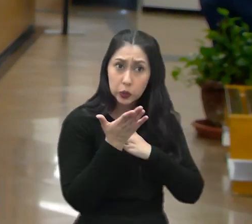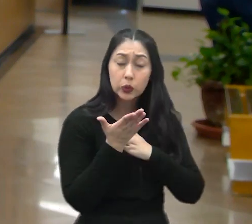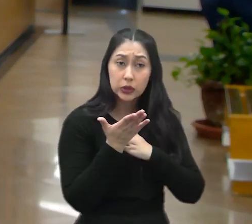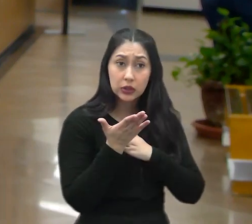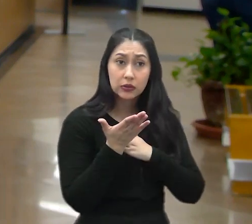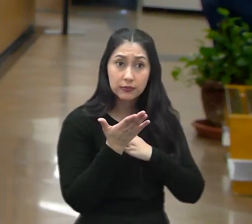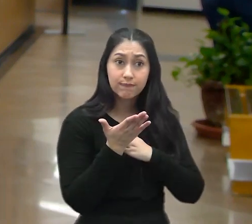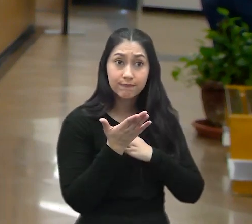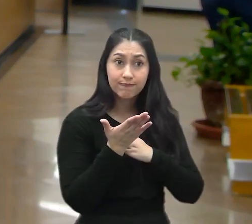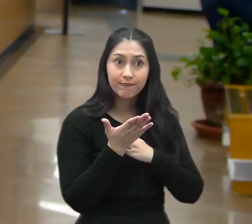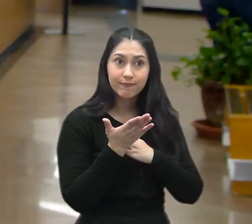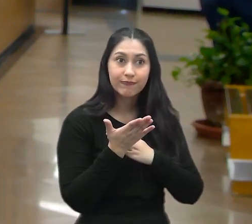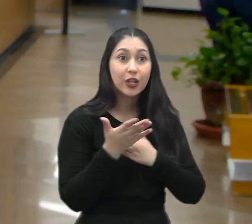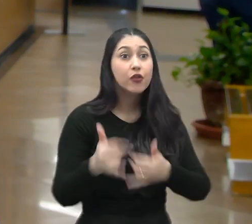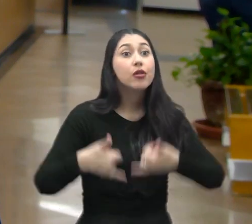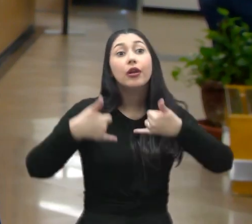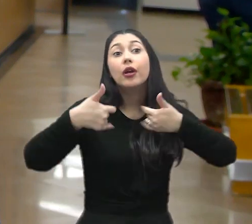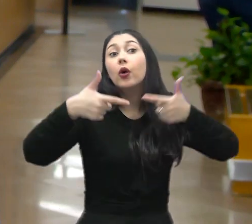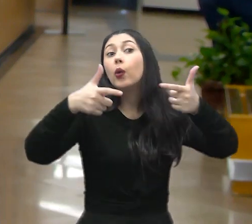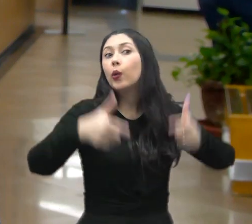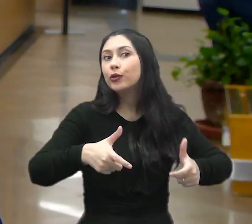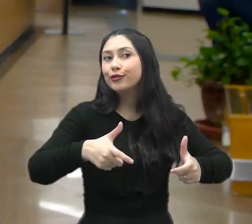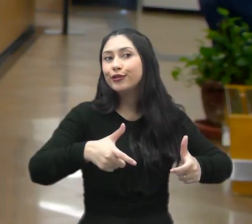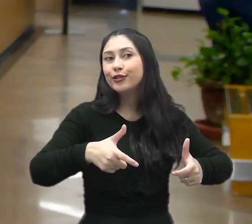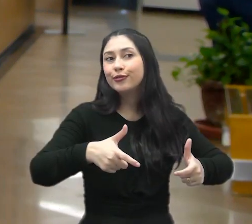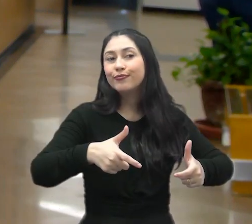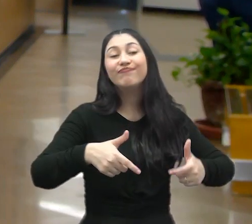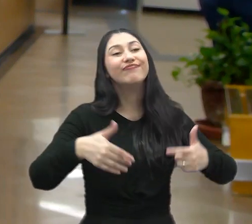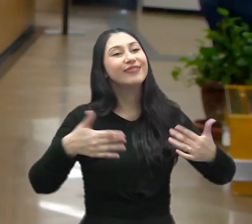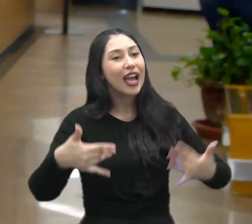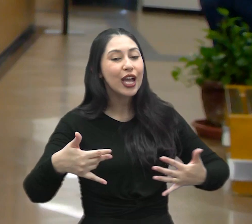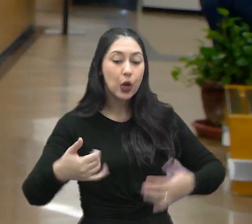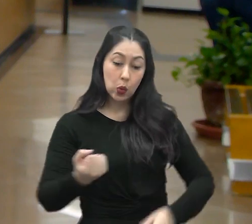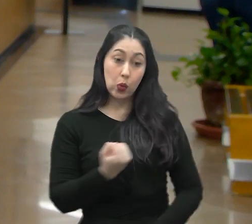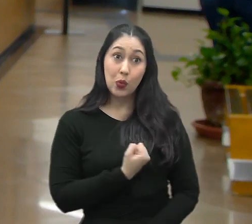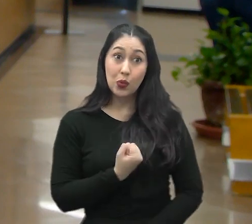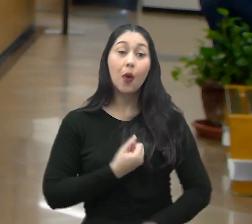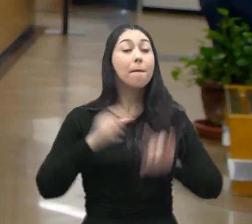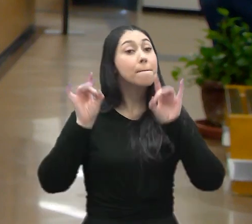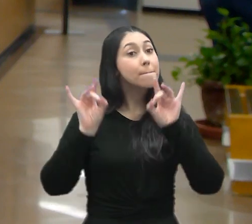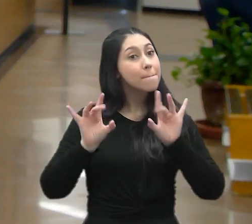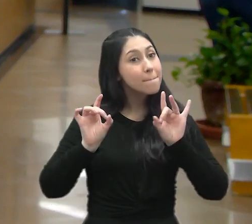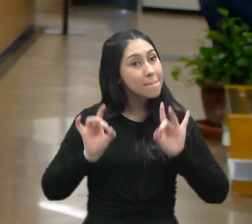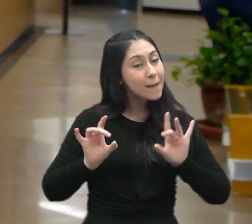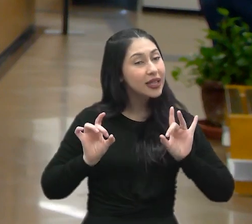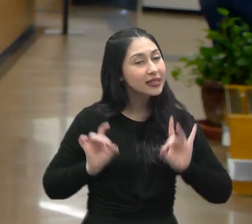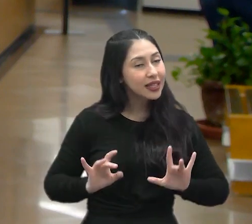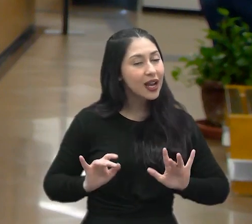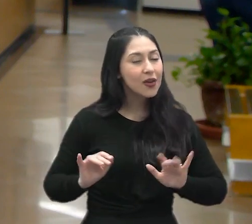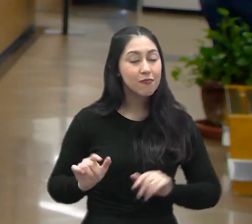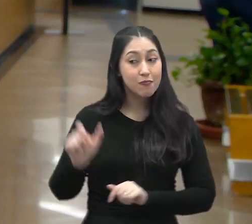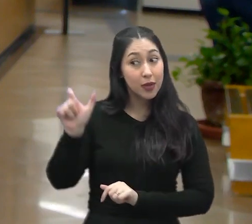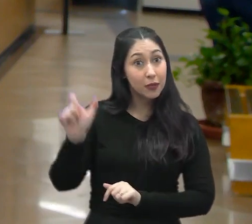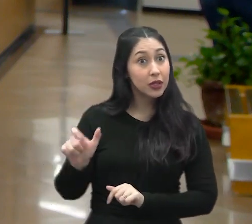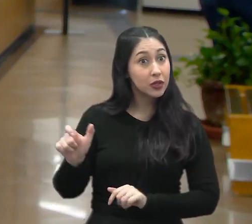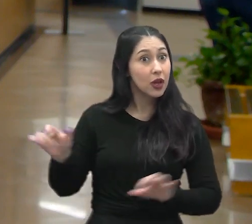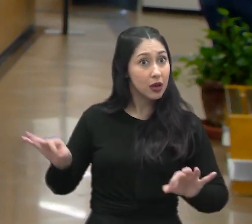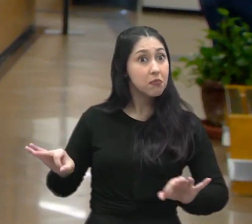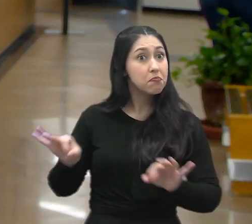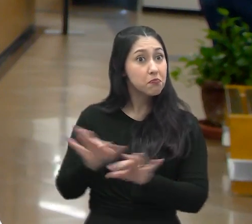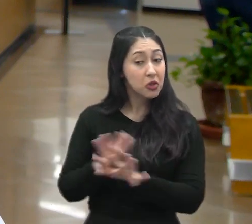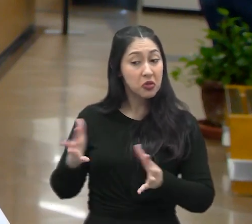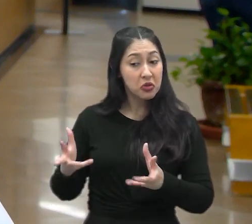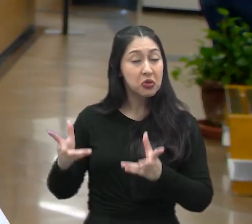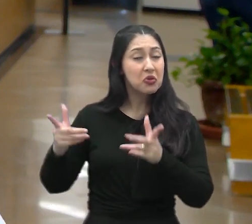precisando de um auxílio, né? Ela vai ligar para onde? Ela vai ligar para um número que a prefeitura vai ter do outro lado de